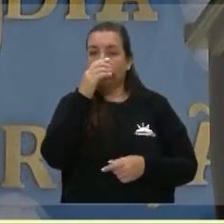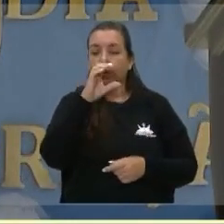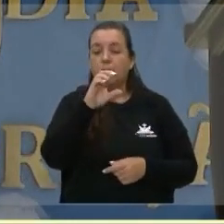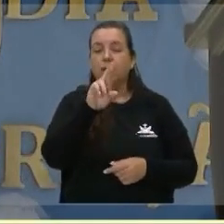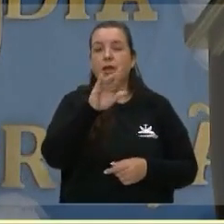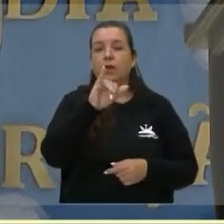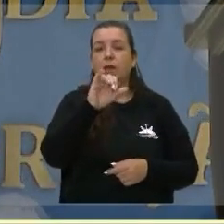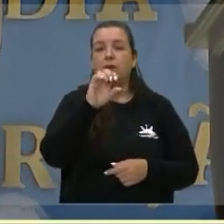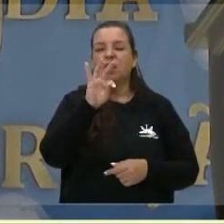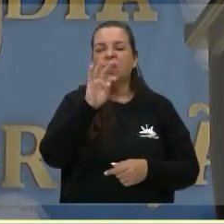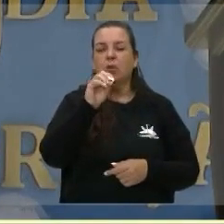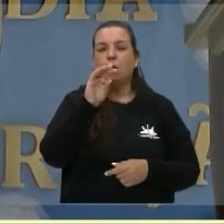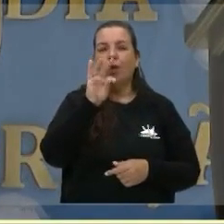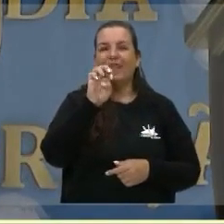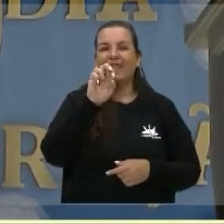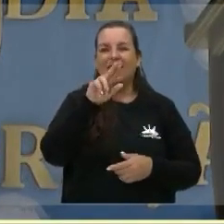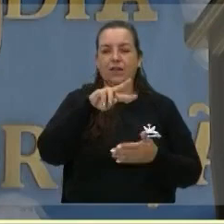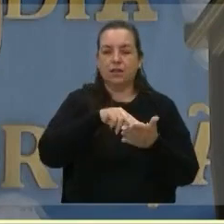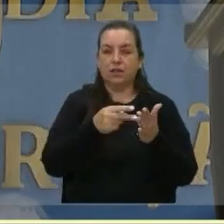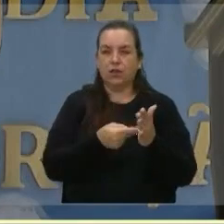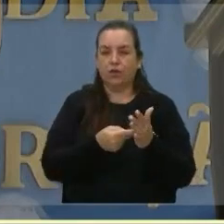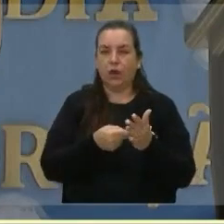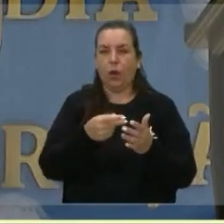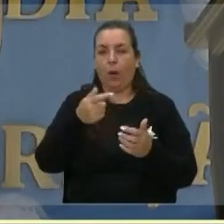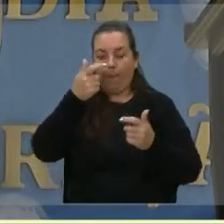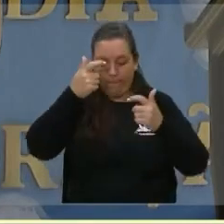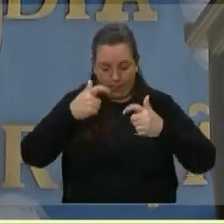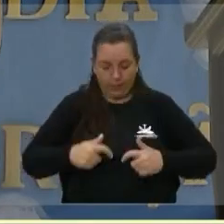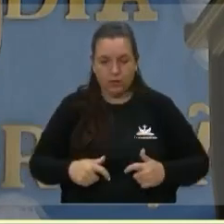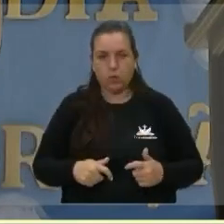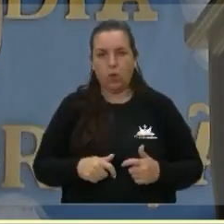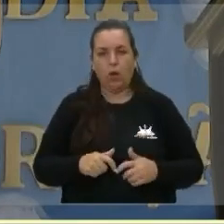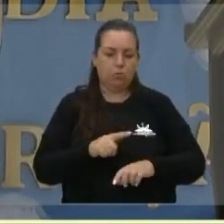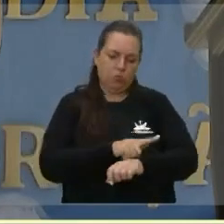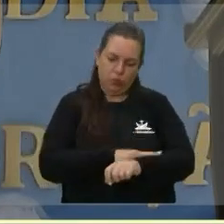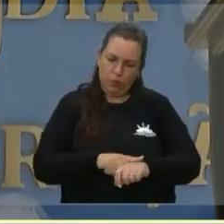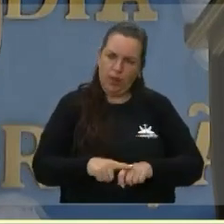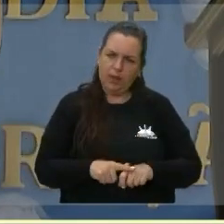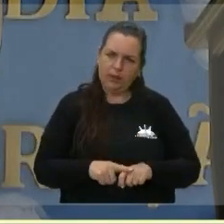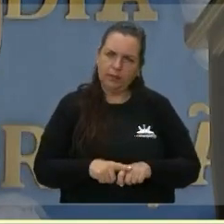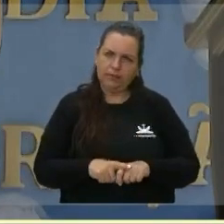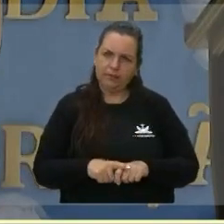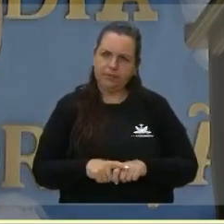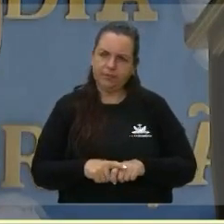Christotes, que quer dizer uma pessoa gentil.